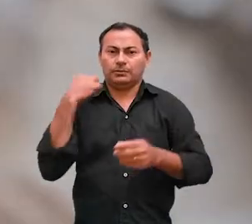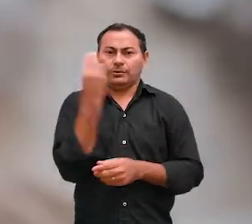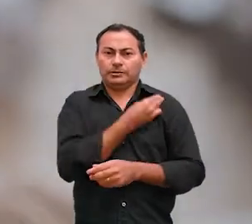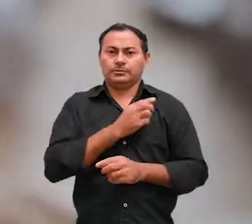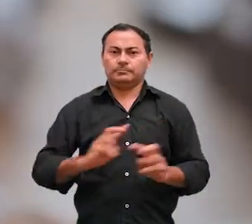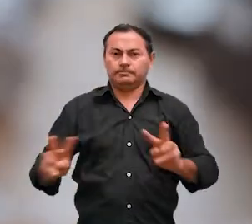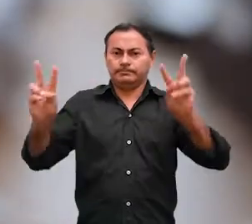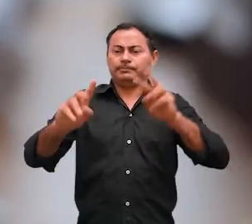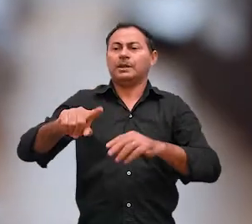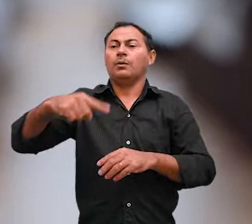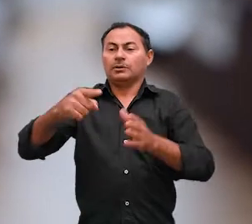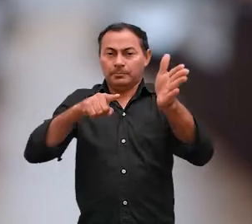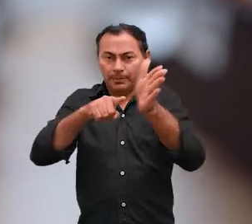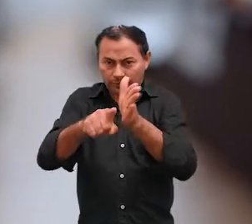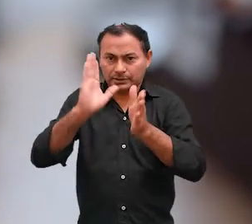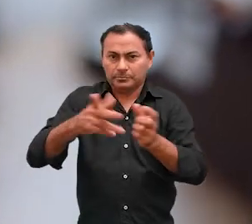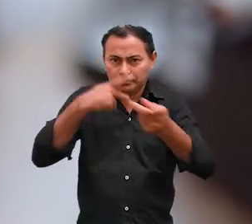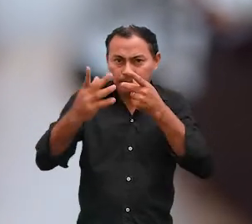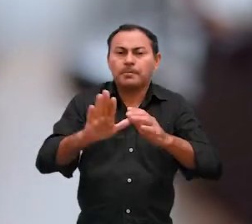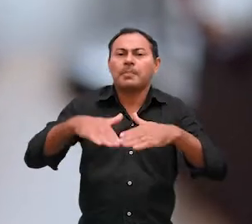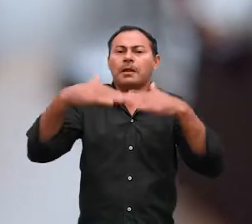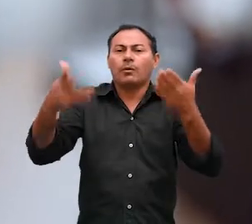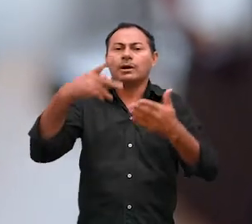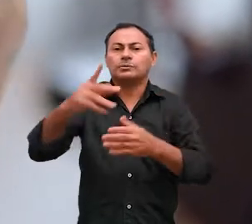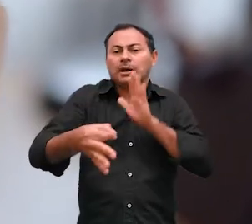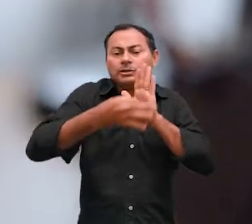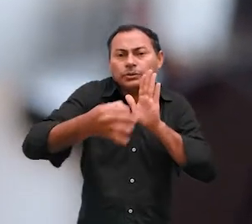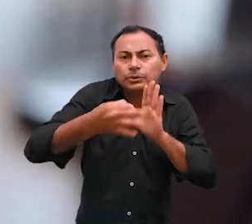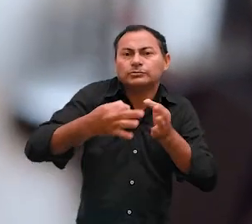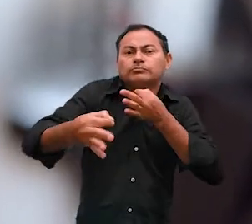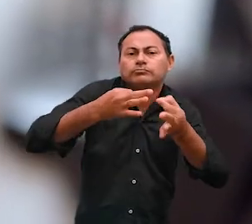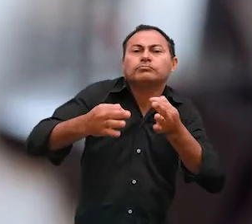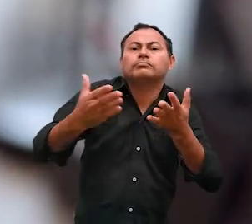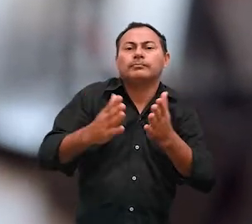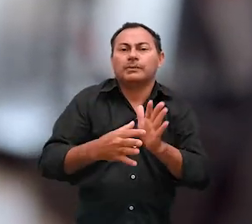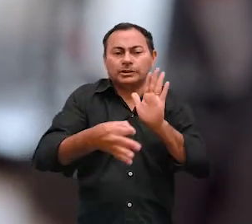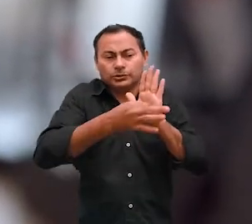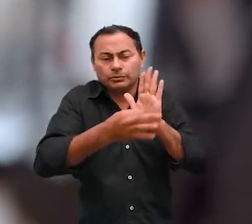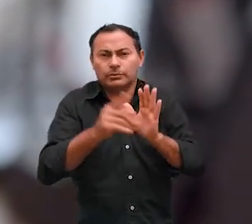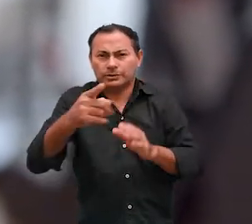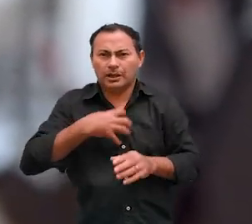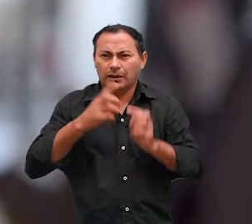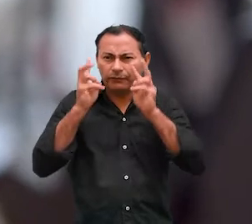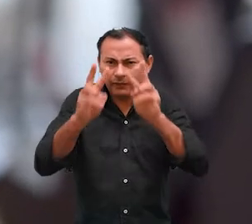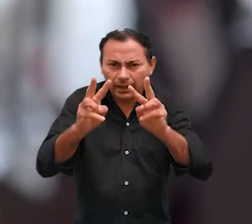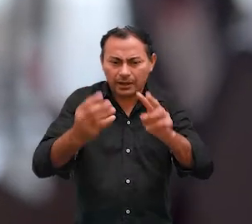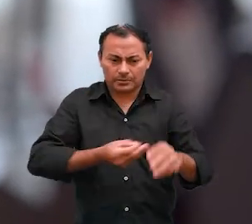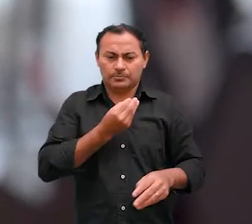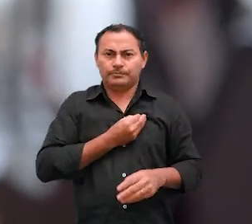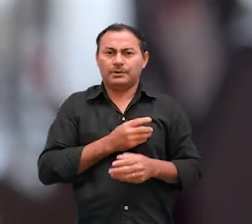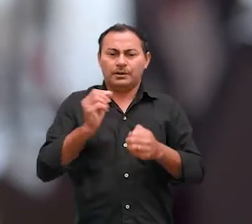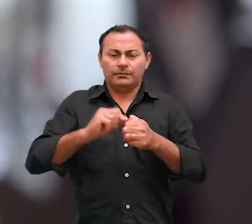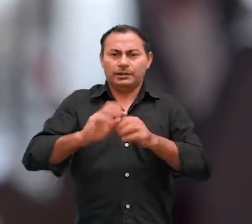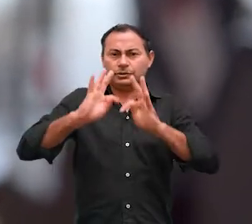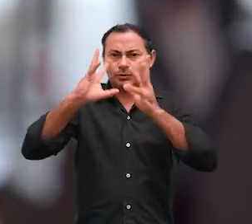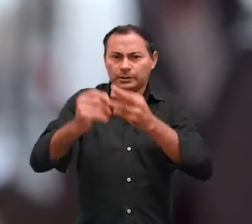valores outra pergunta que já mencionado o Zé as suas atitudes a maneira como você enxerga a